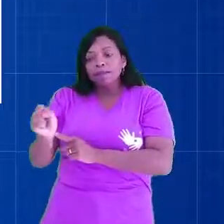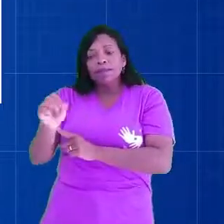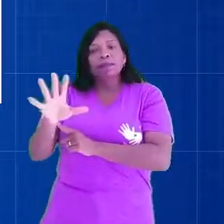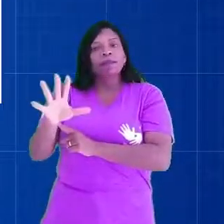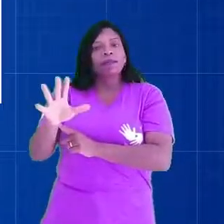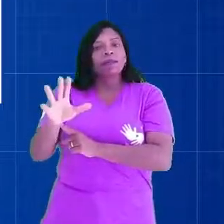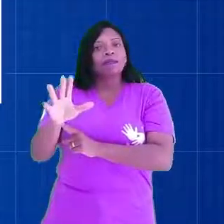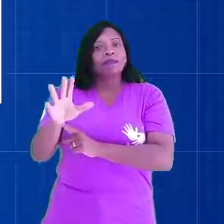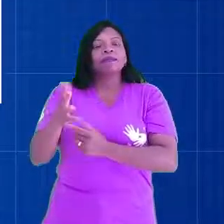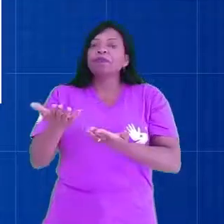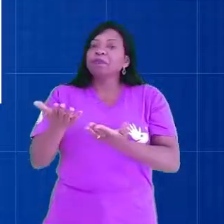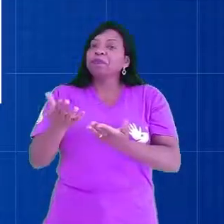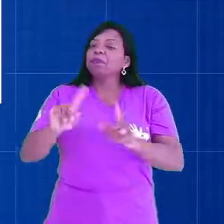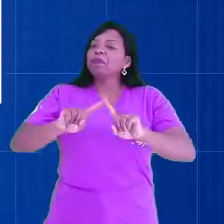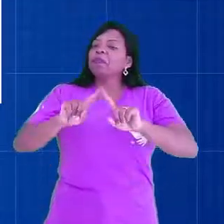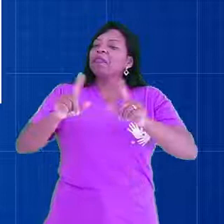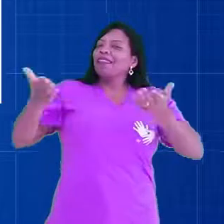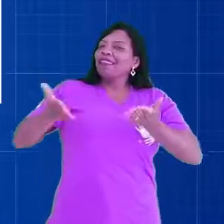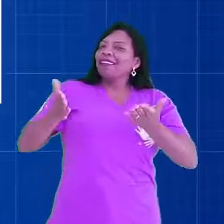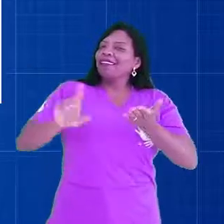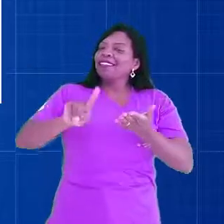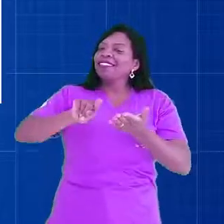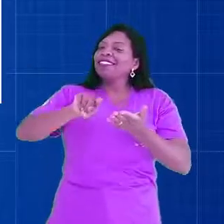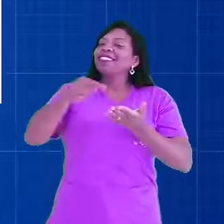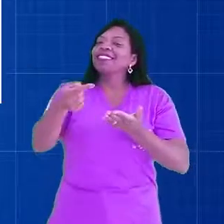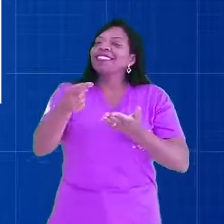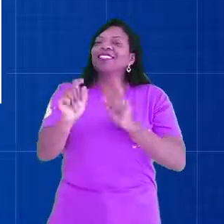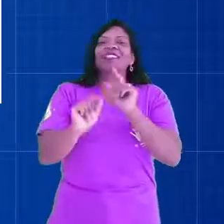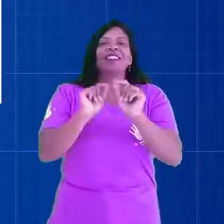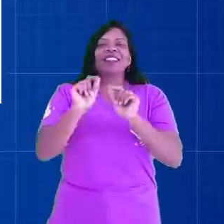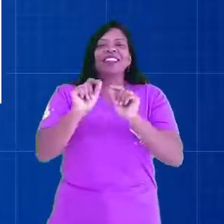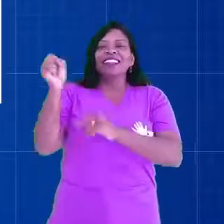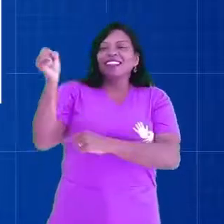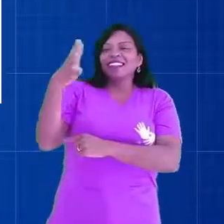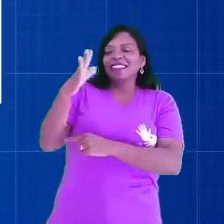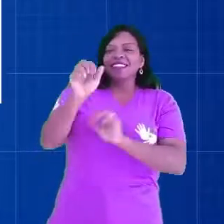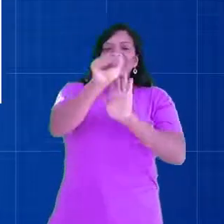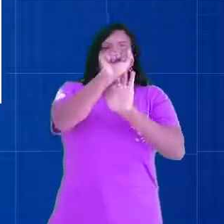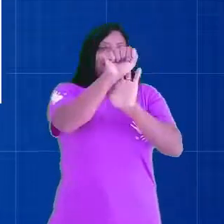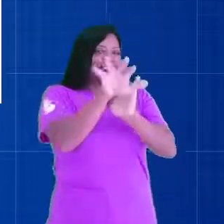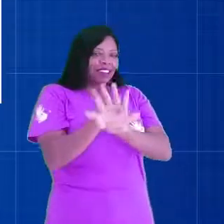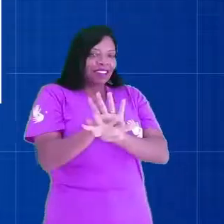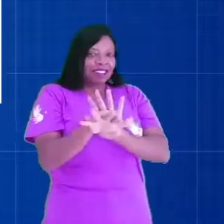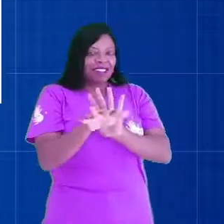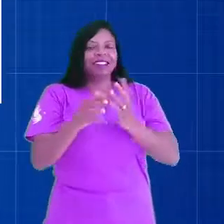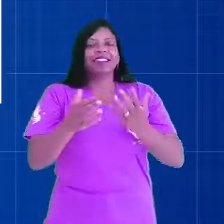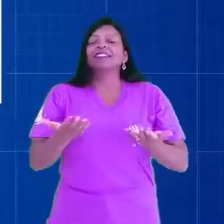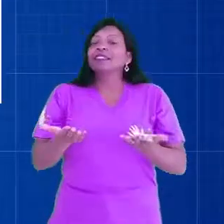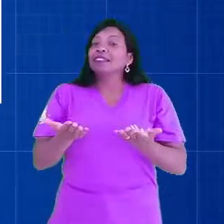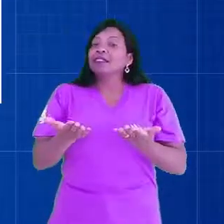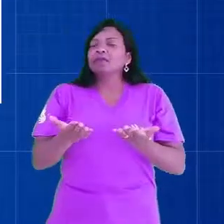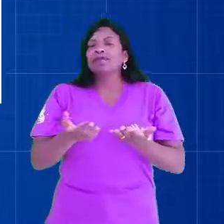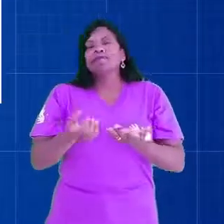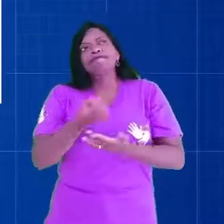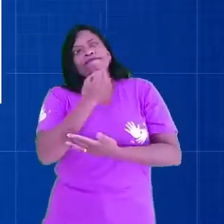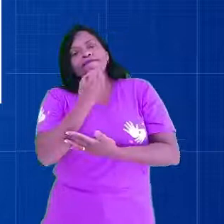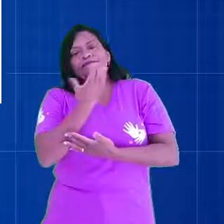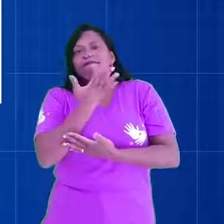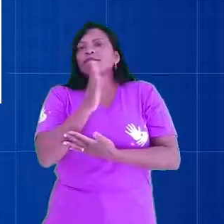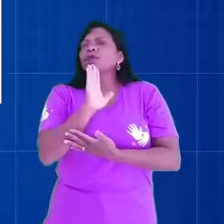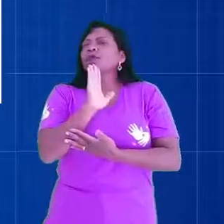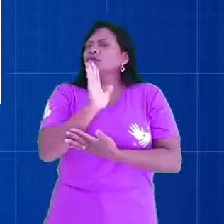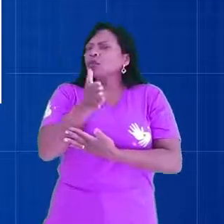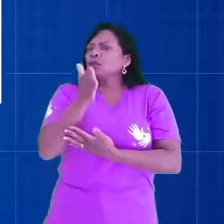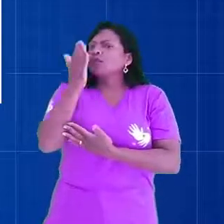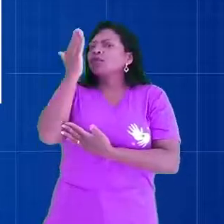outro aspecto da luz e da sombra. Bom, se a gente já entendeu o que são